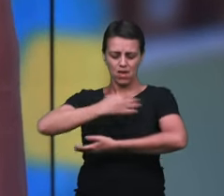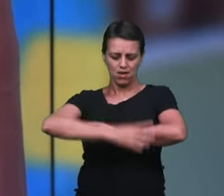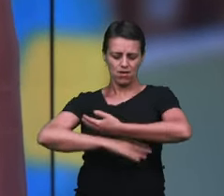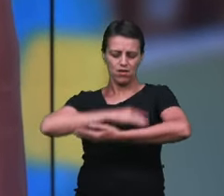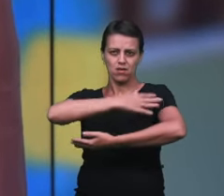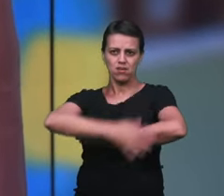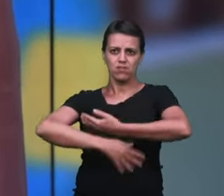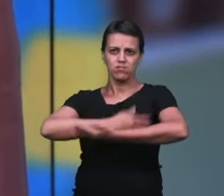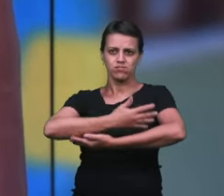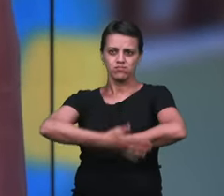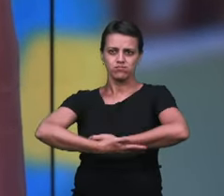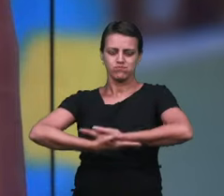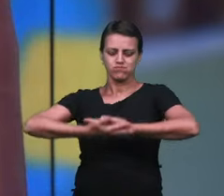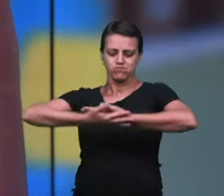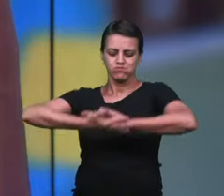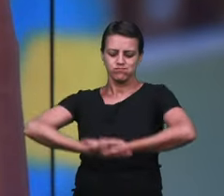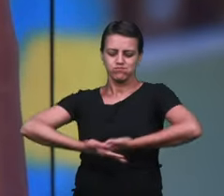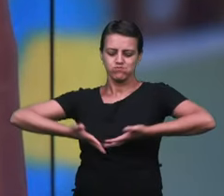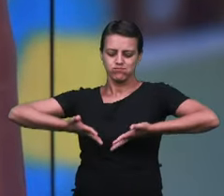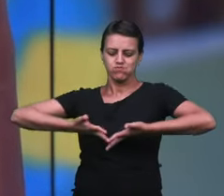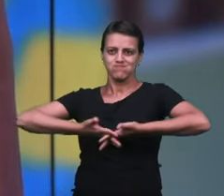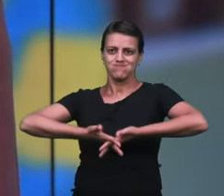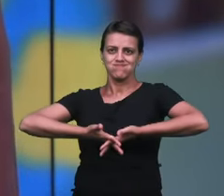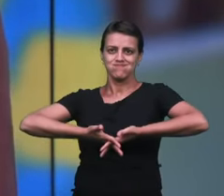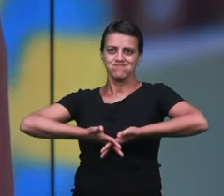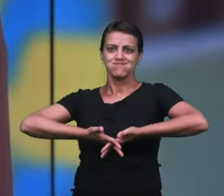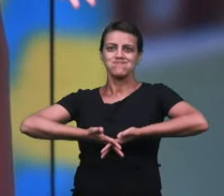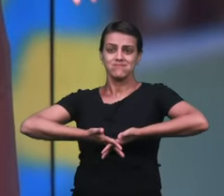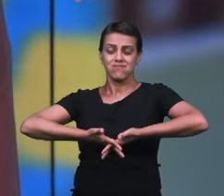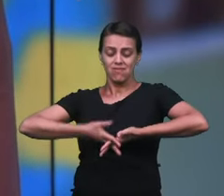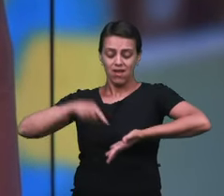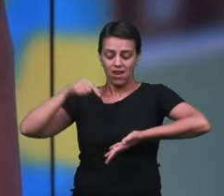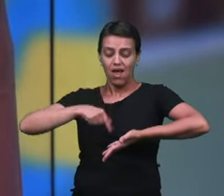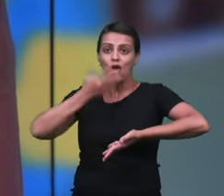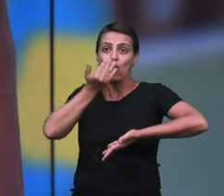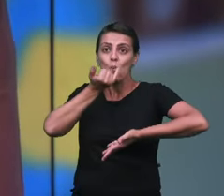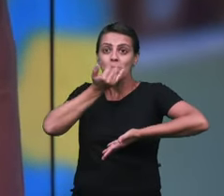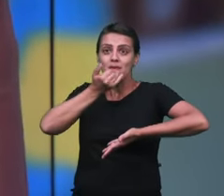deitou numa manjedoura, lugar onde os animais se alimentavam.